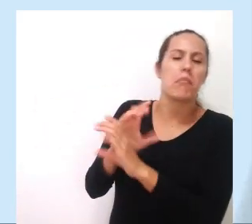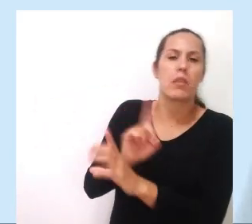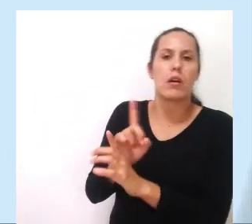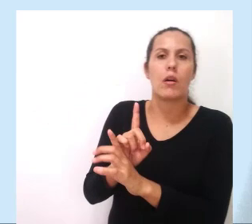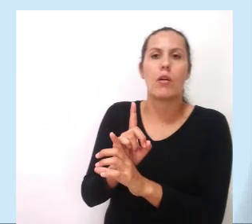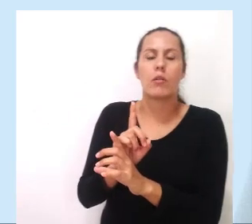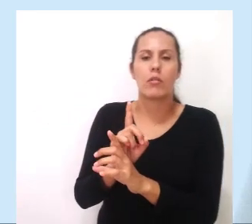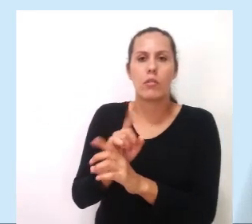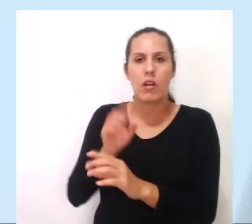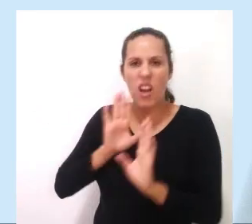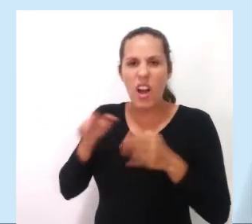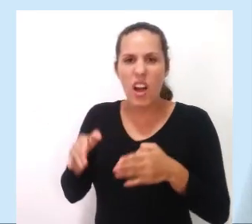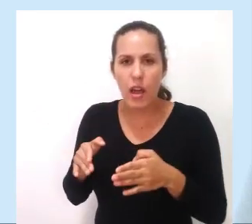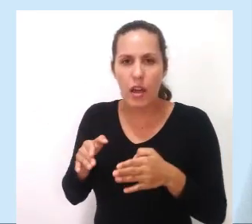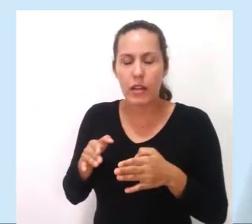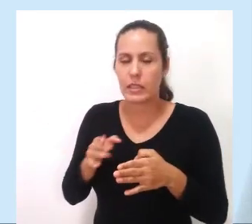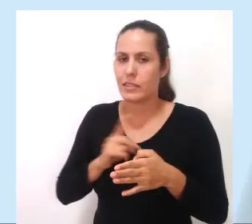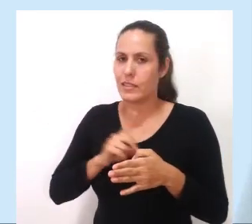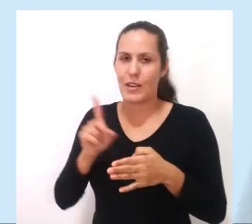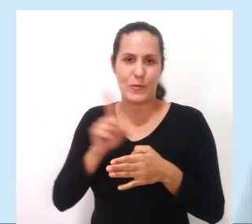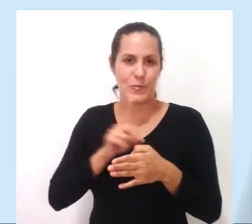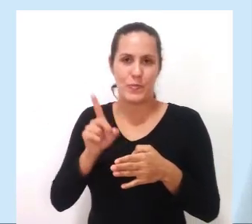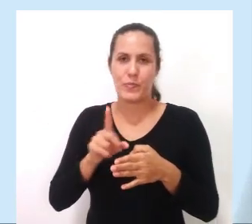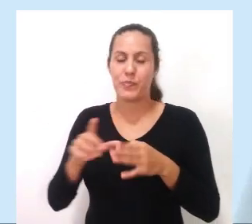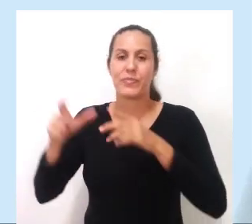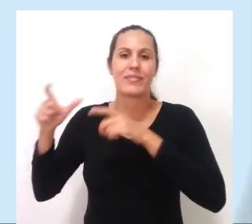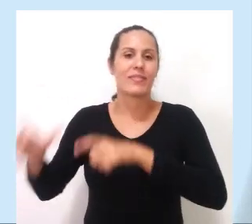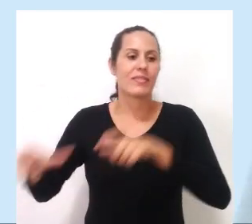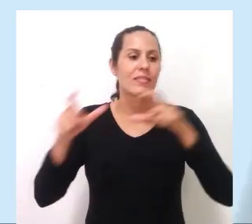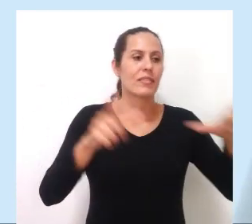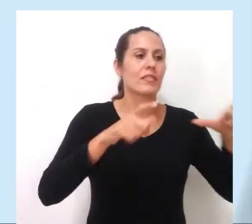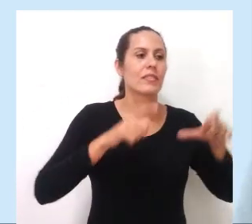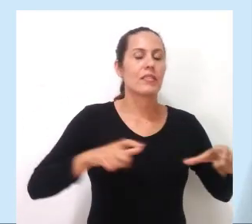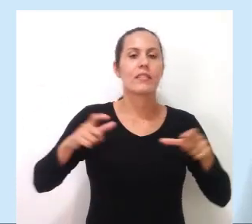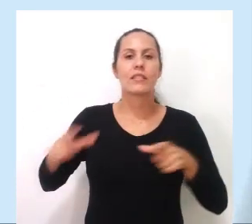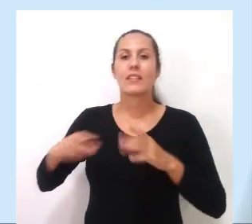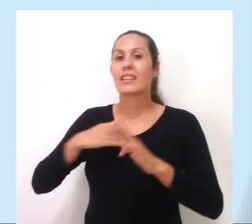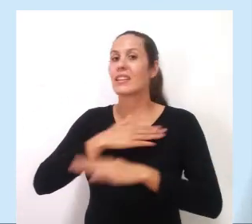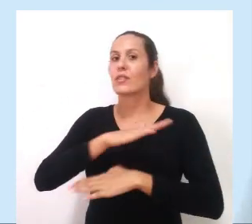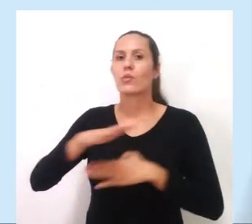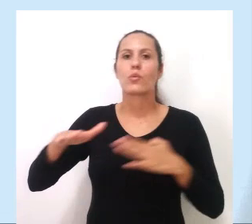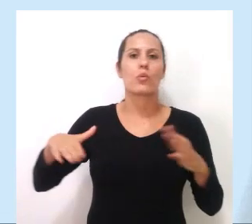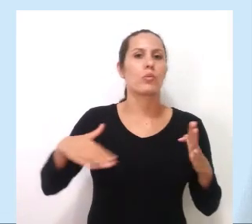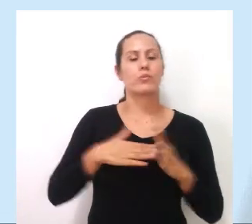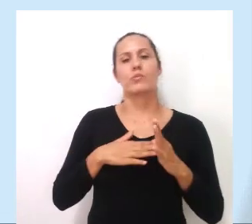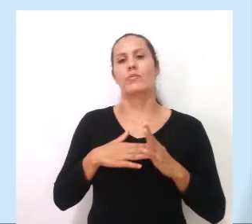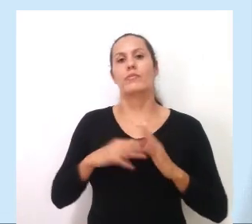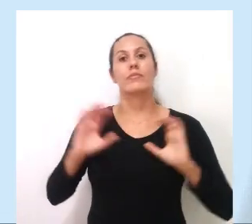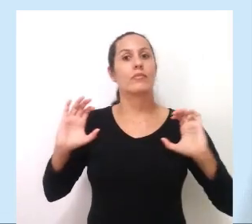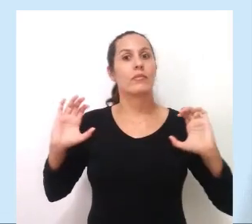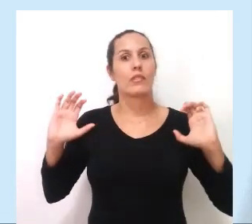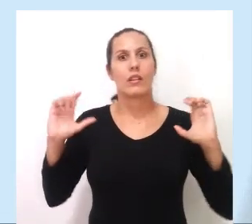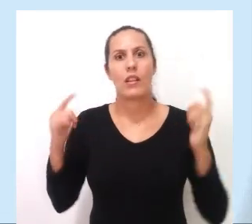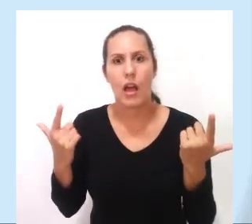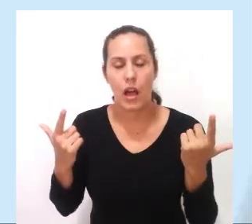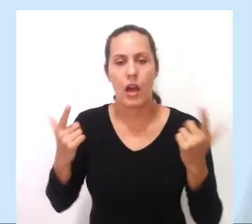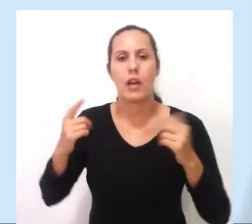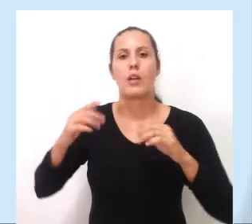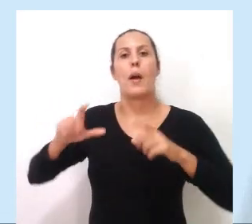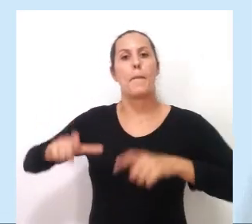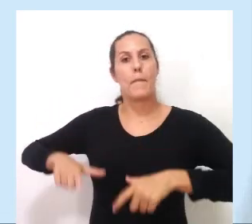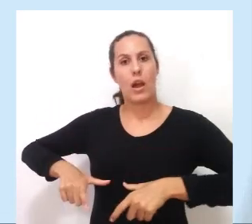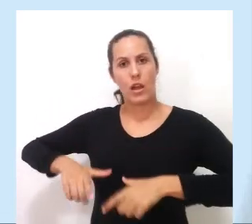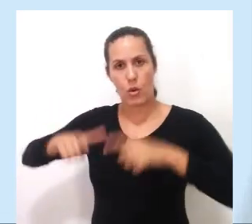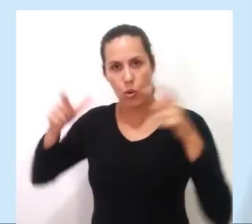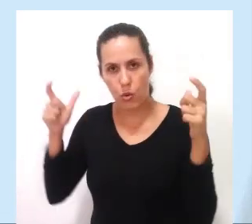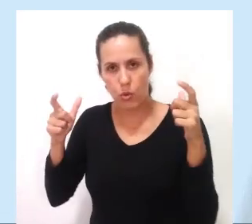bairros pobres, não. É em toda a região. É lógico que o maior índice, lógico, é